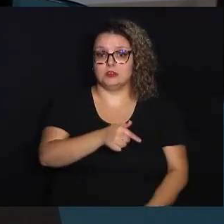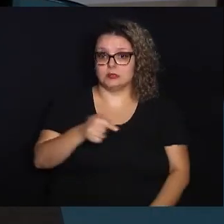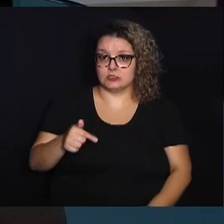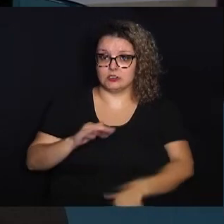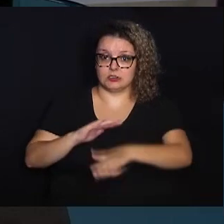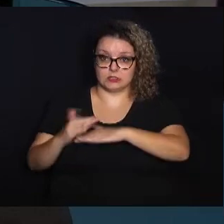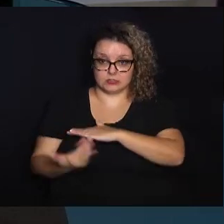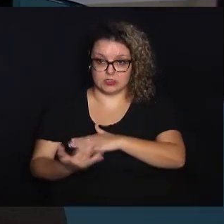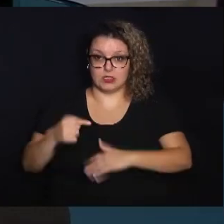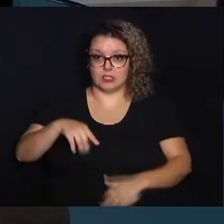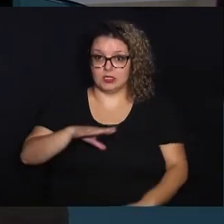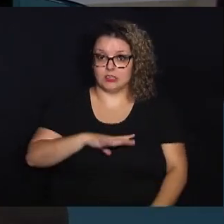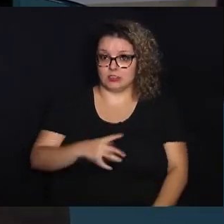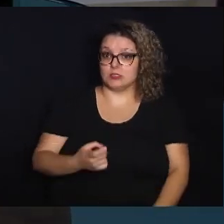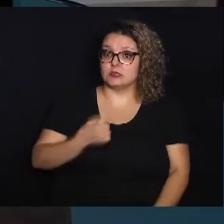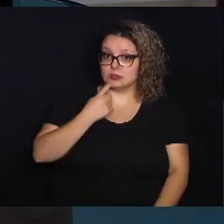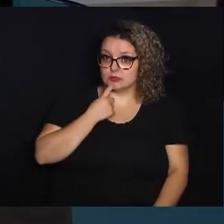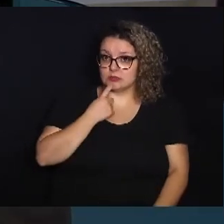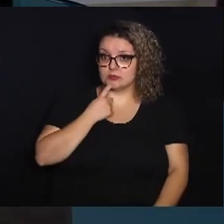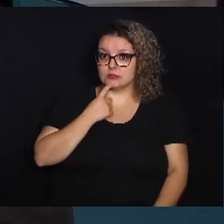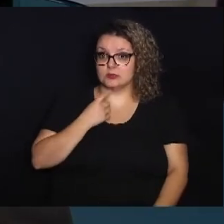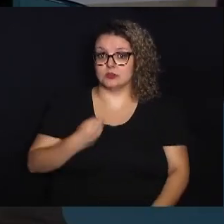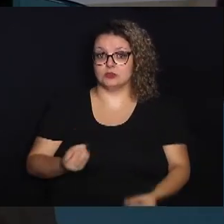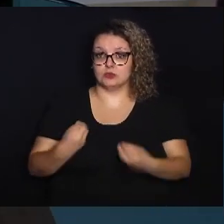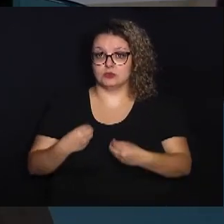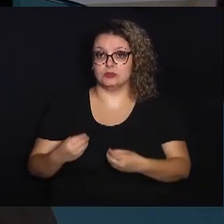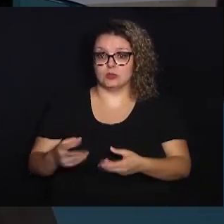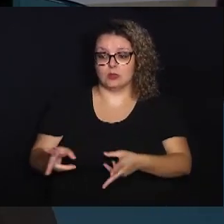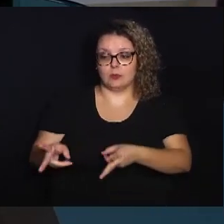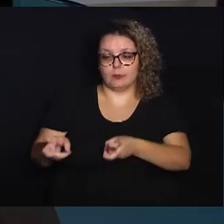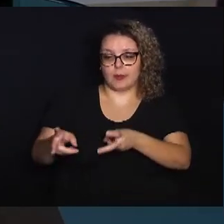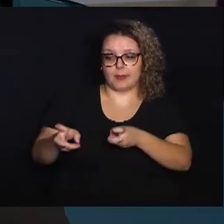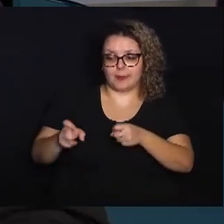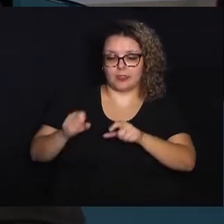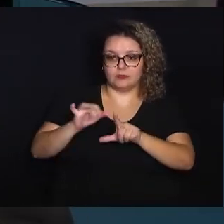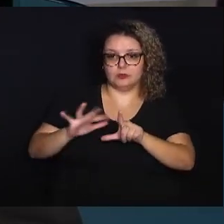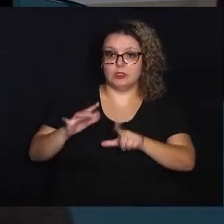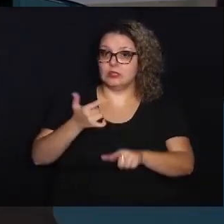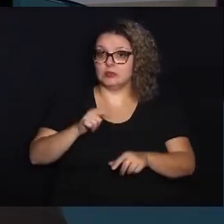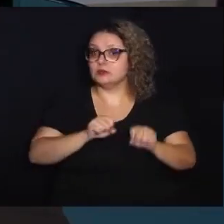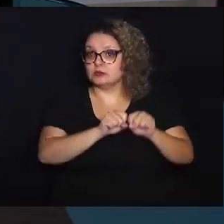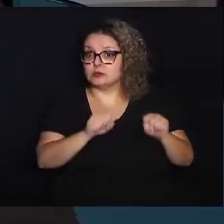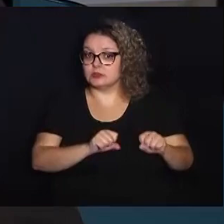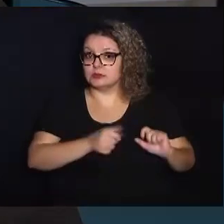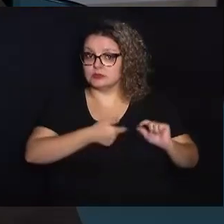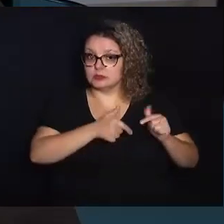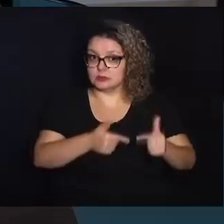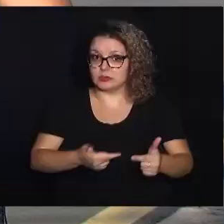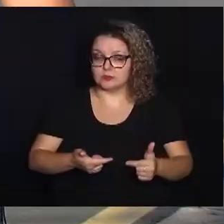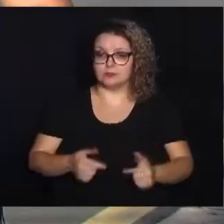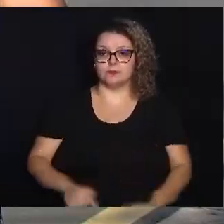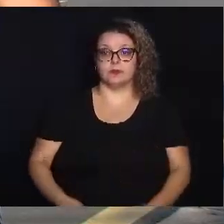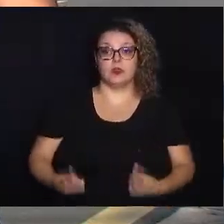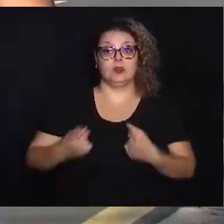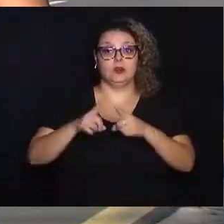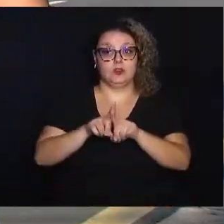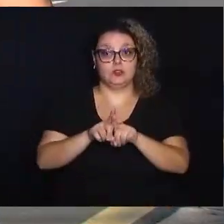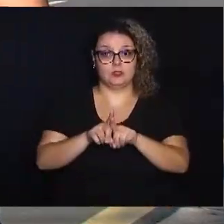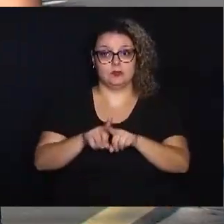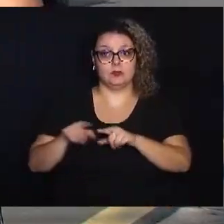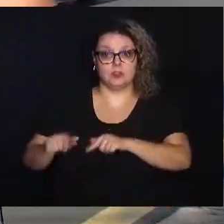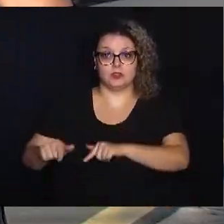em 77 bairros aqui da cidade nos dão a captação de imagem que às vezes a gente não tem no sistema convencional essa